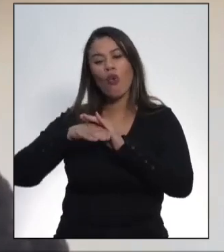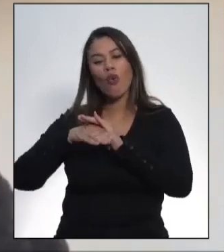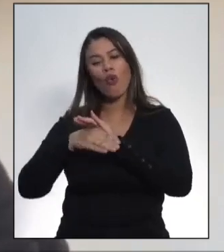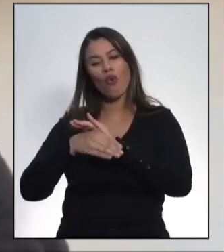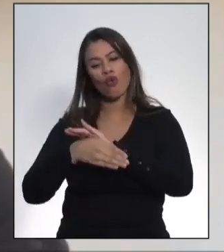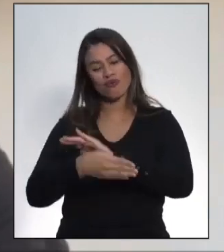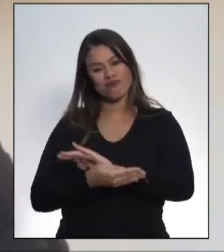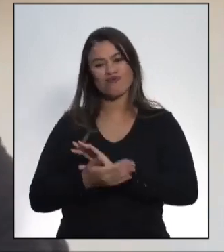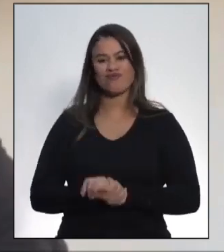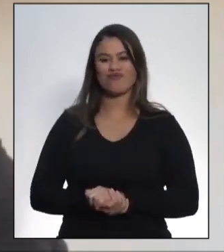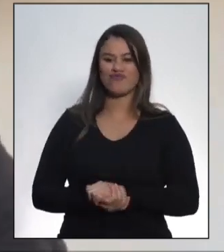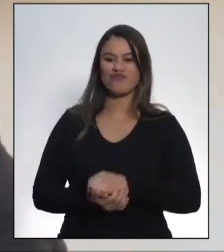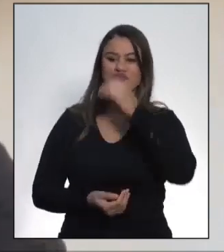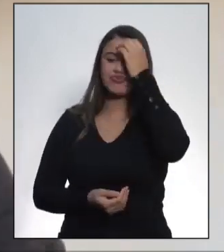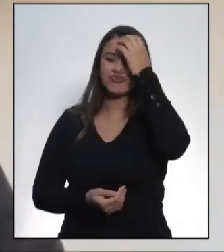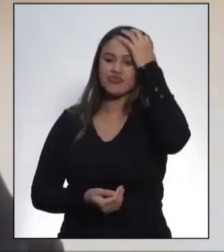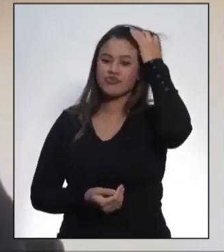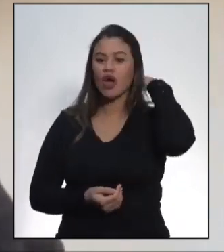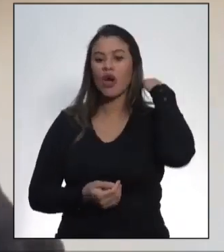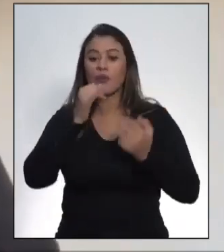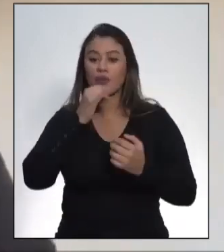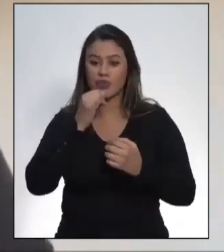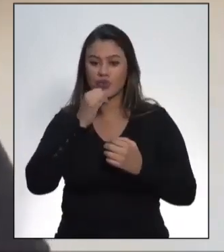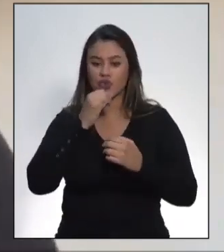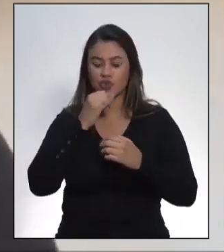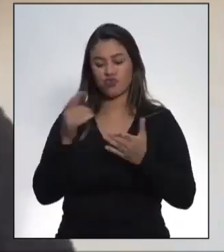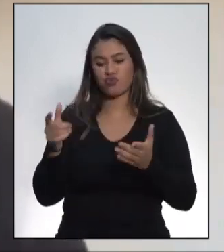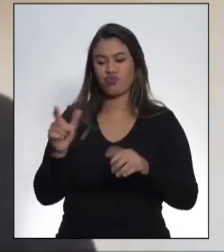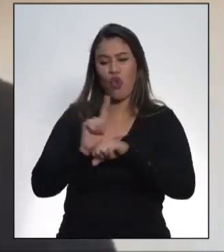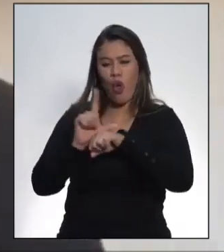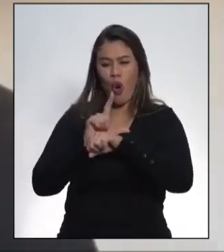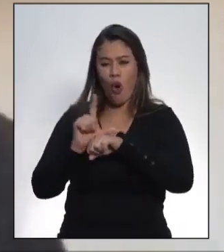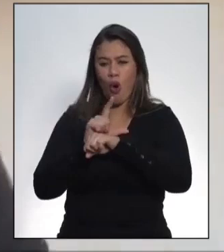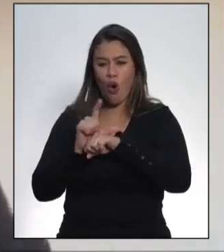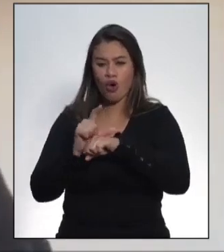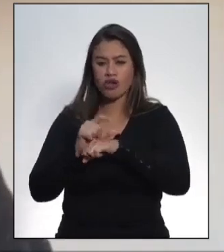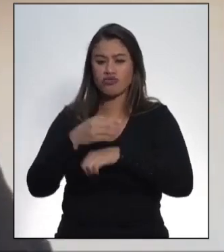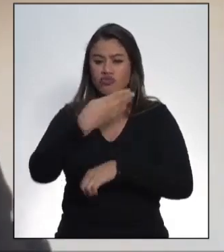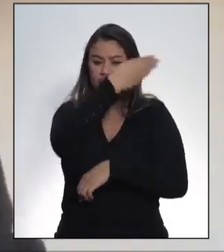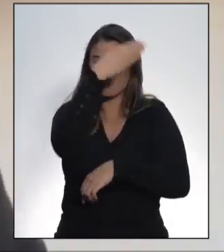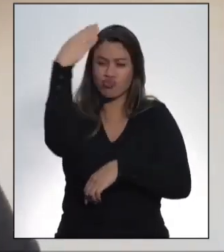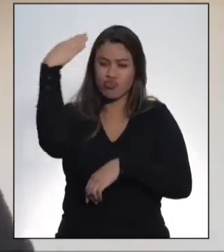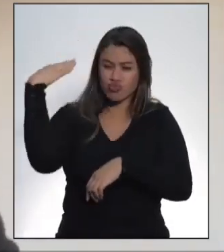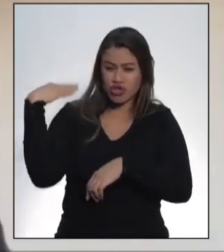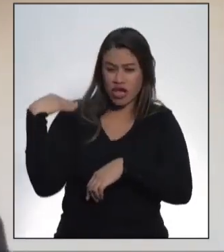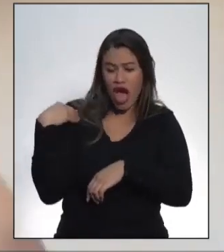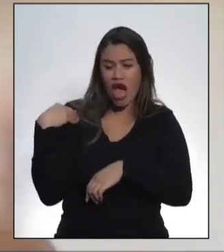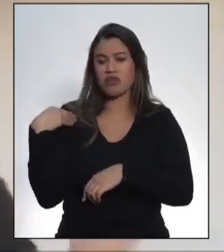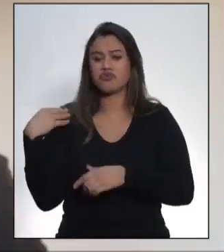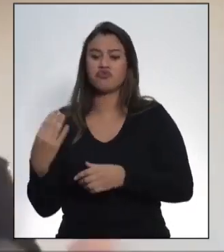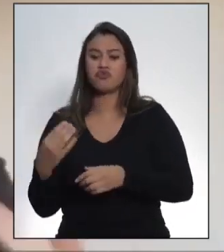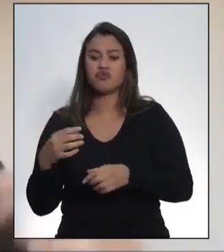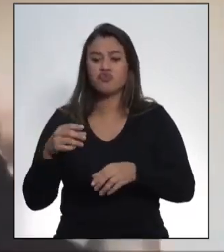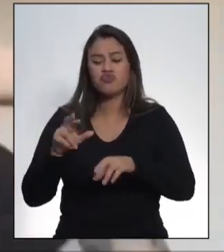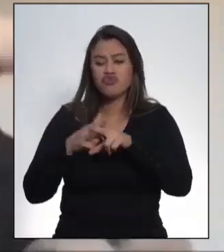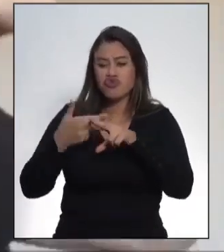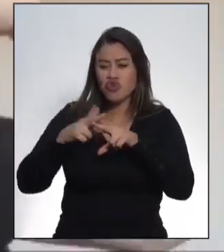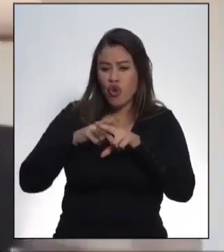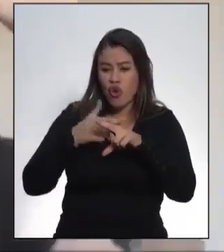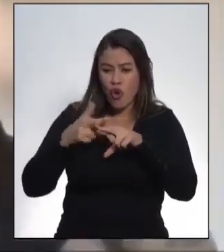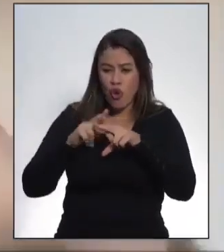do Boticário, ou quando você entra na Cacau Show, ou quando você entra numa agência de turismo da CVC, ou de uma ótica, ou para